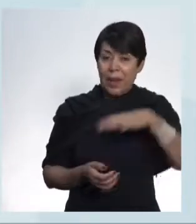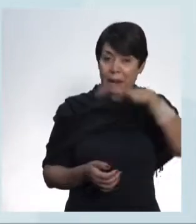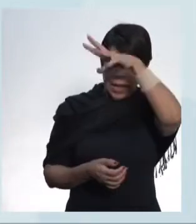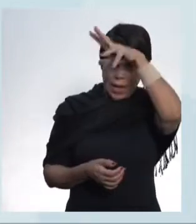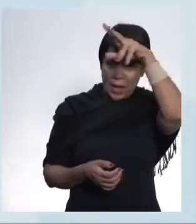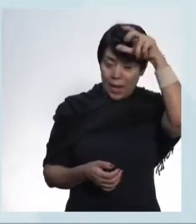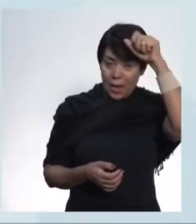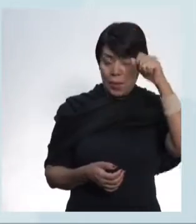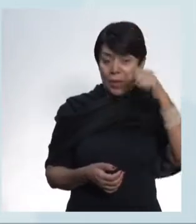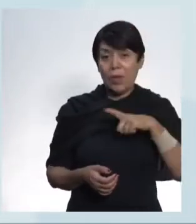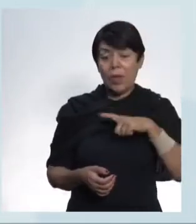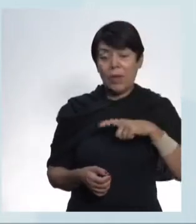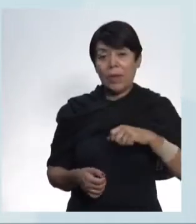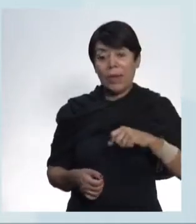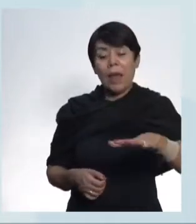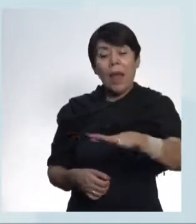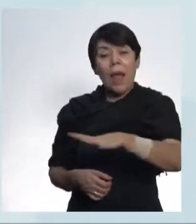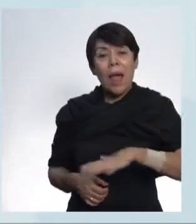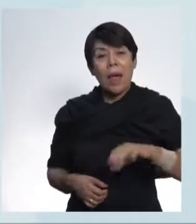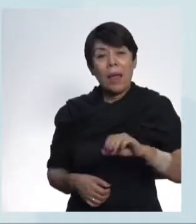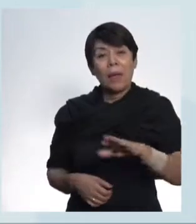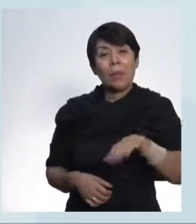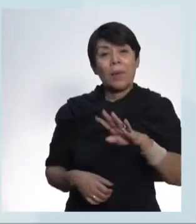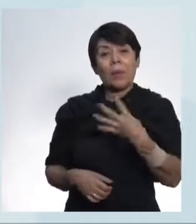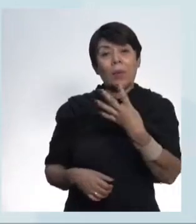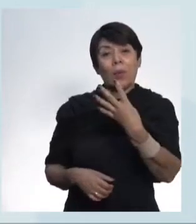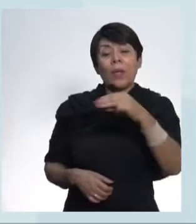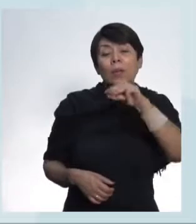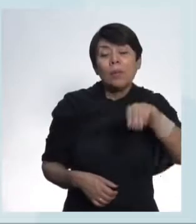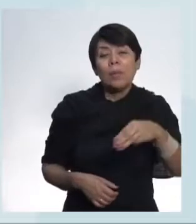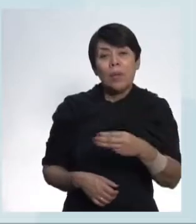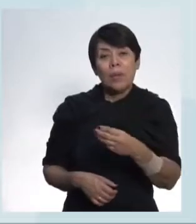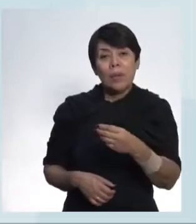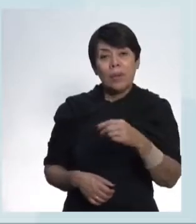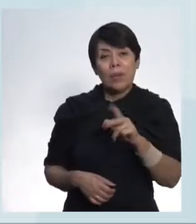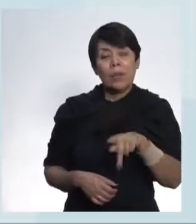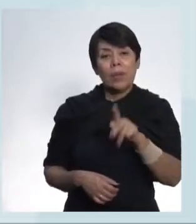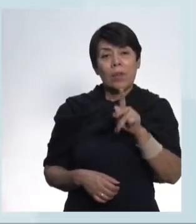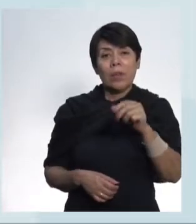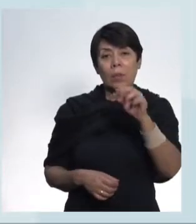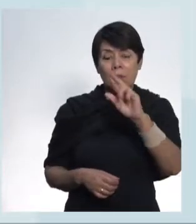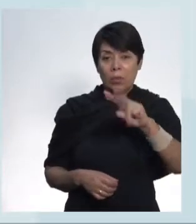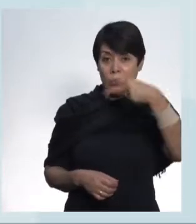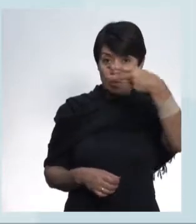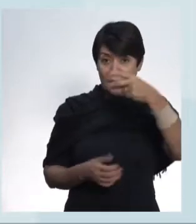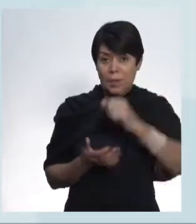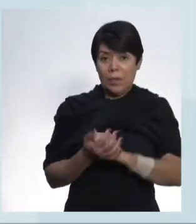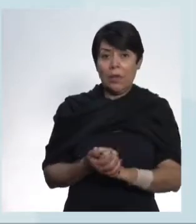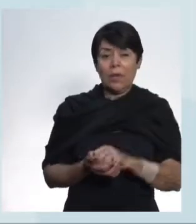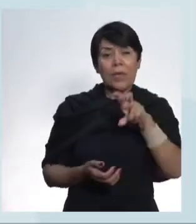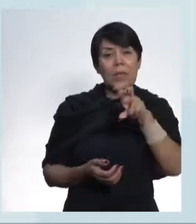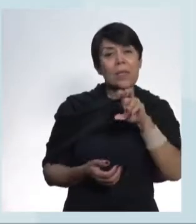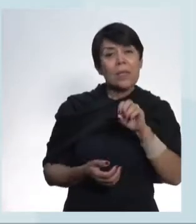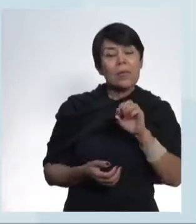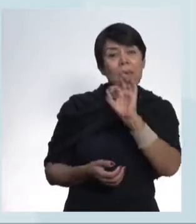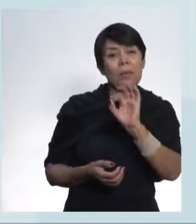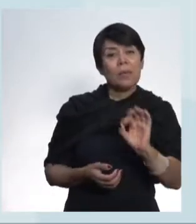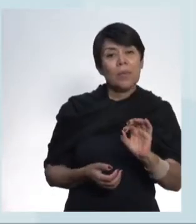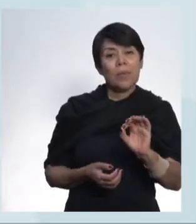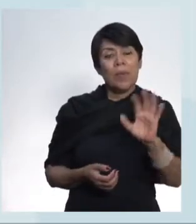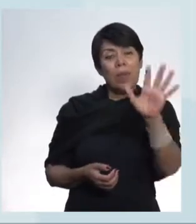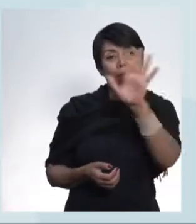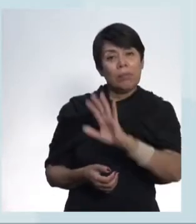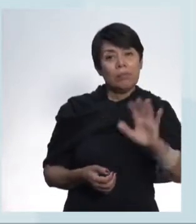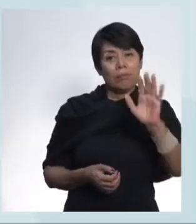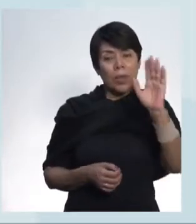ela ocupa uma área de mais de 4 milhões de quilômetros quadrados, quase 50% do território nacional,